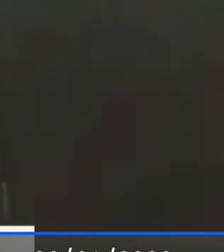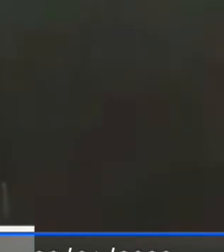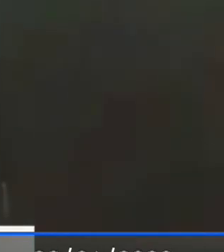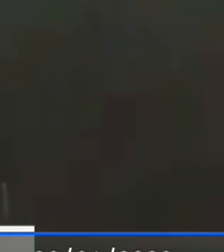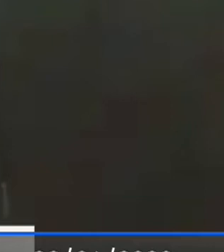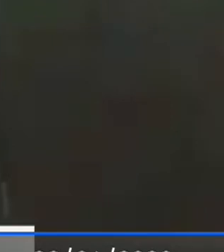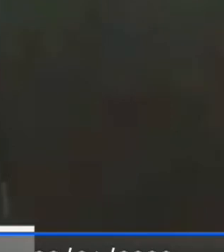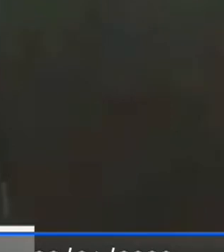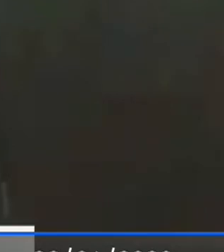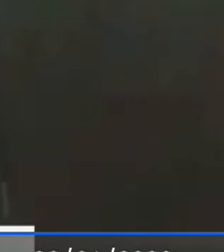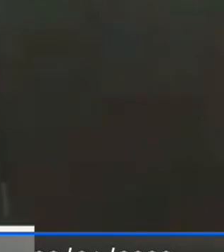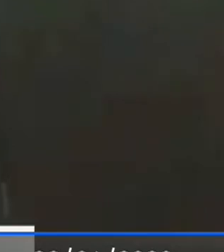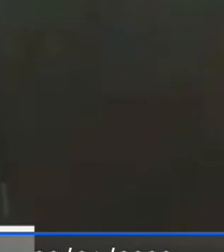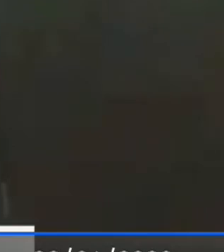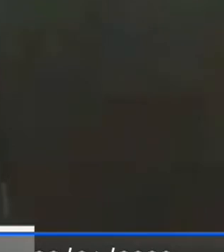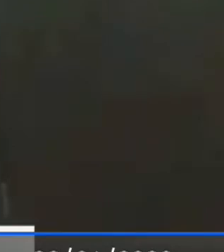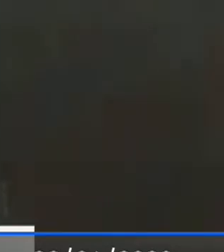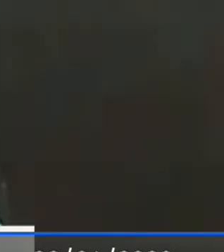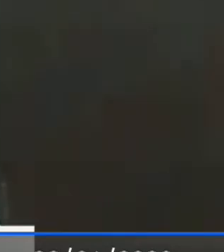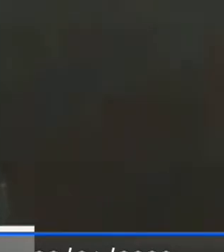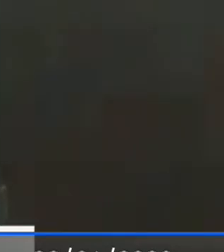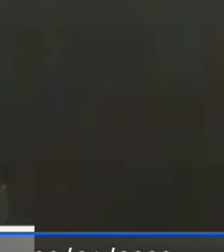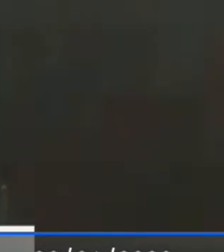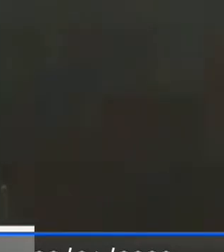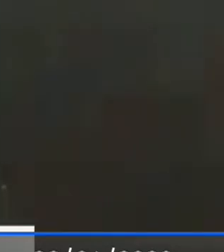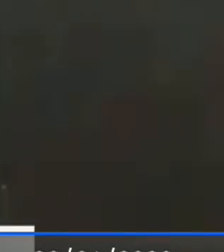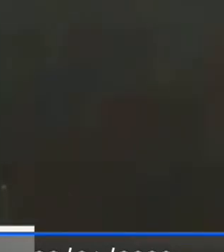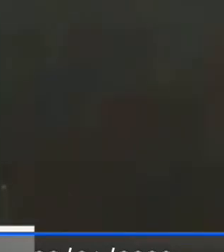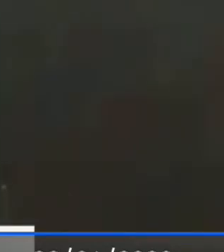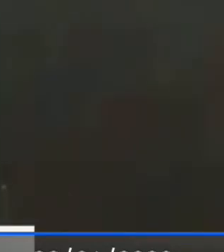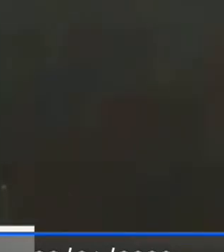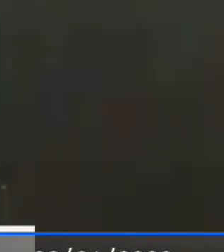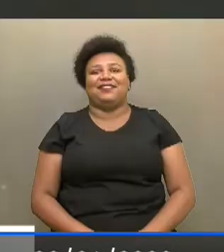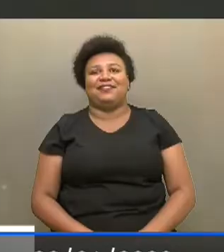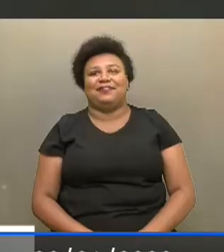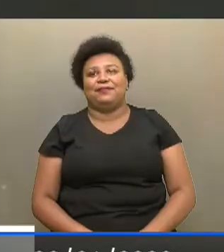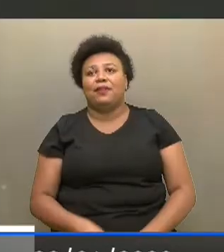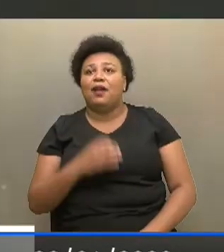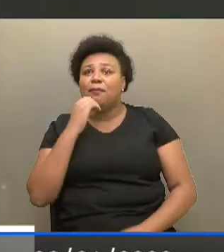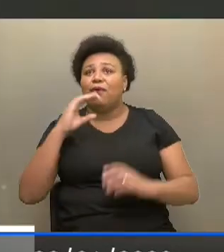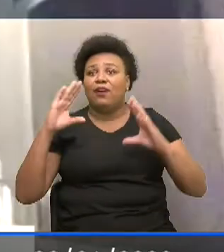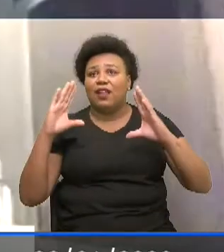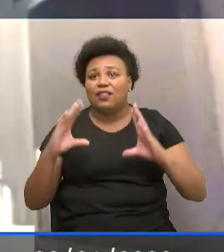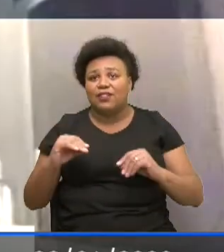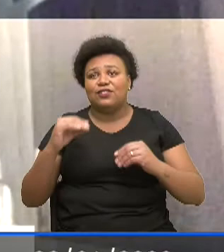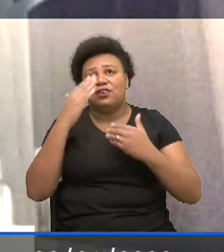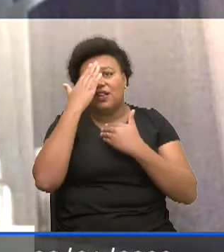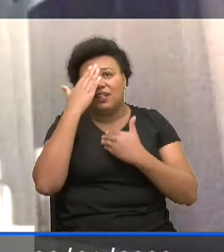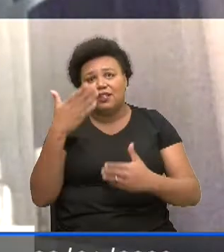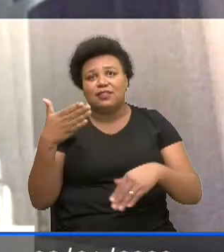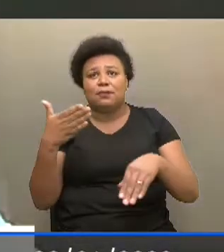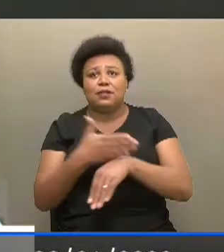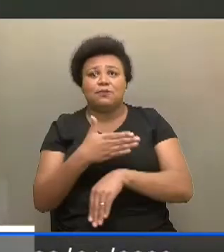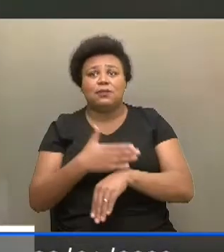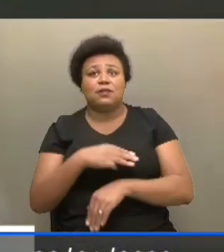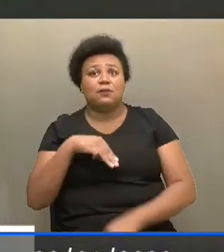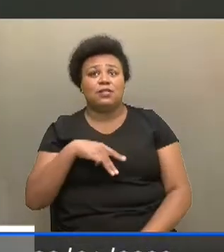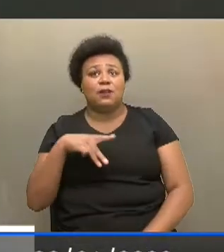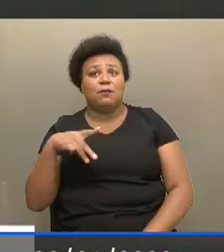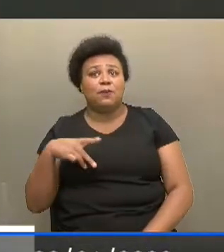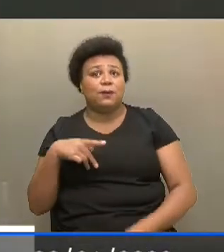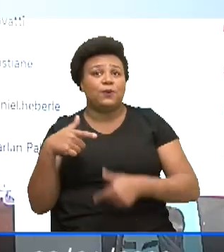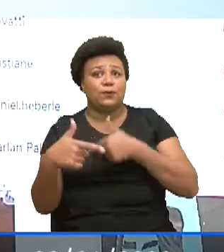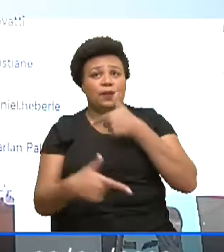Olá, me ouvem? Sim, estamos lhe ouvindo bem. Olá, boa noite. Agradeço a participação do Ministério Público do